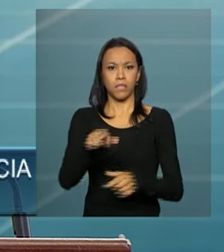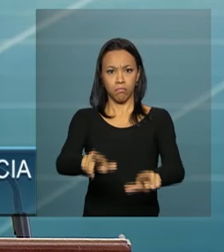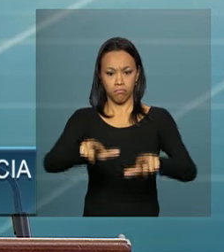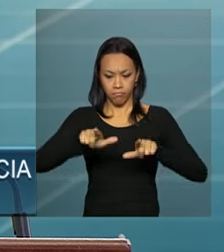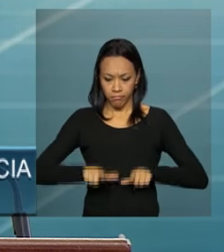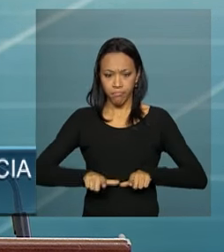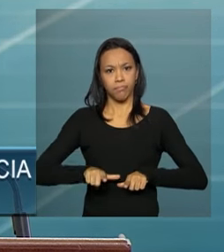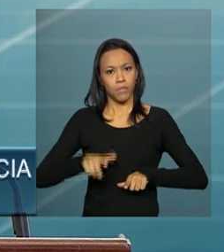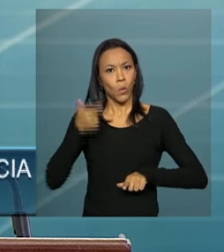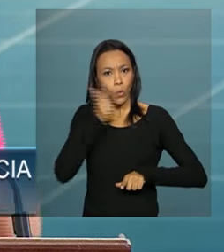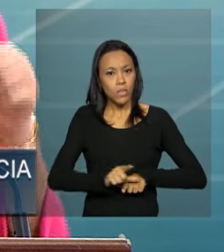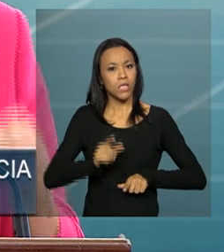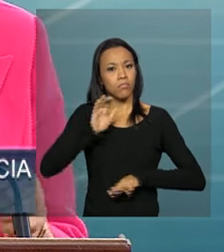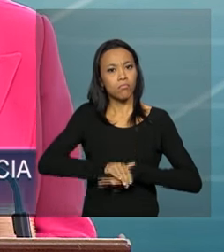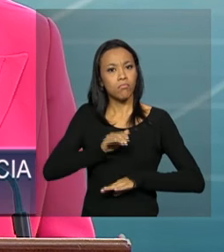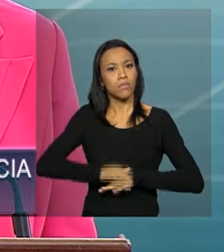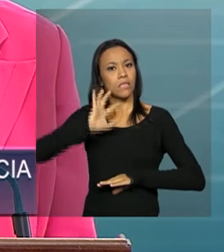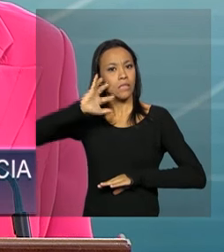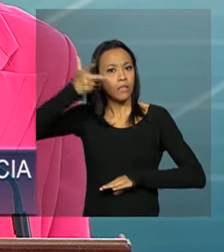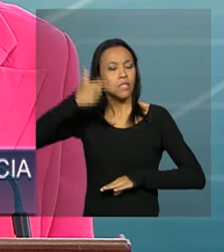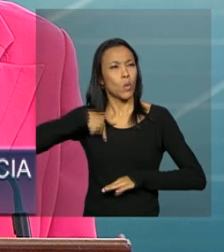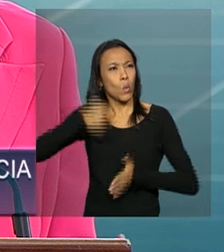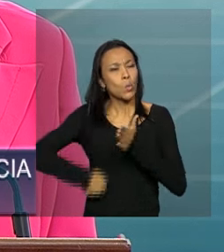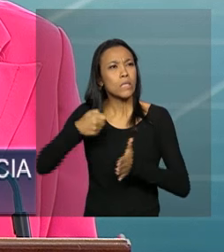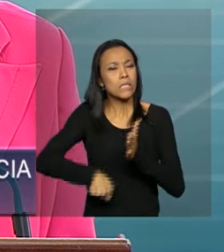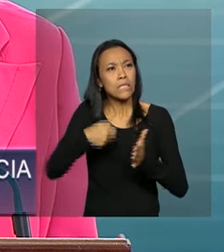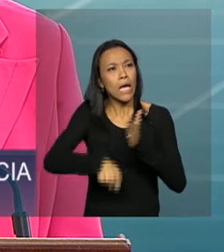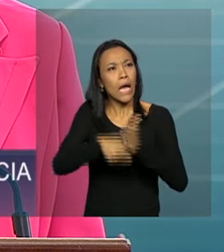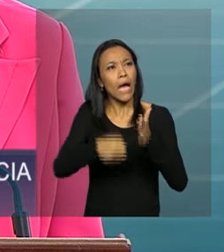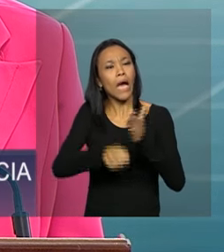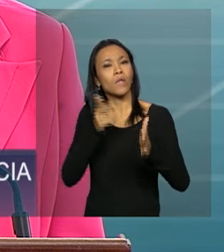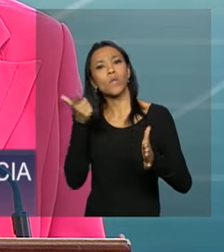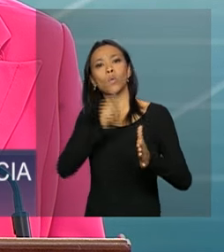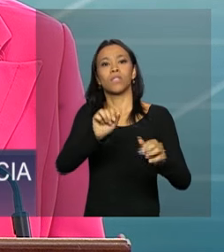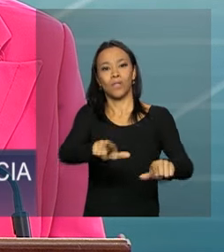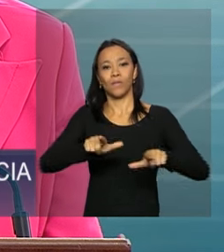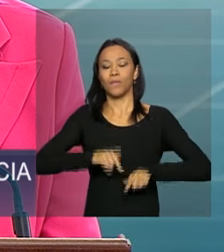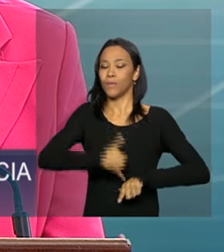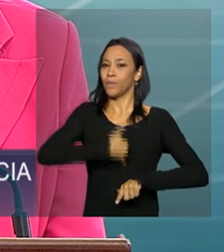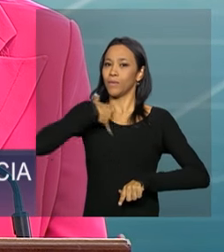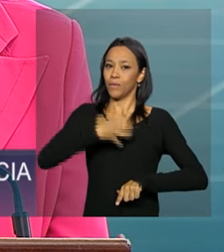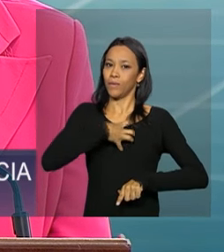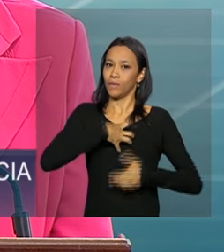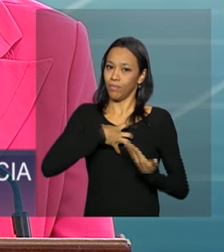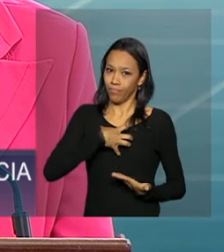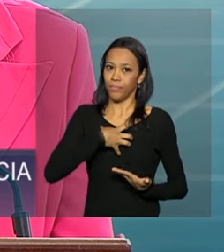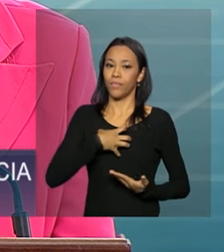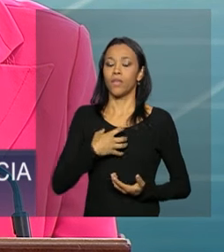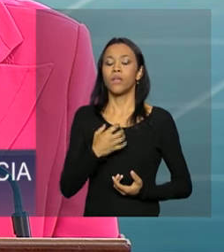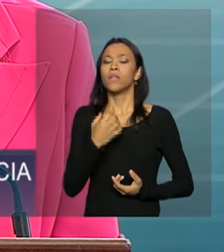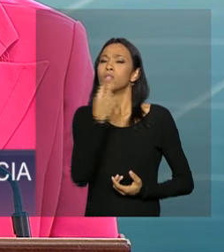seus próprios destinos, lutaram por essa formação e tinham muito orgulho dela. E